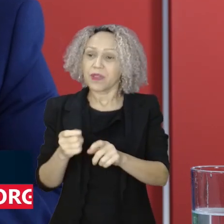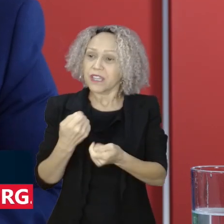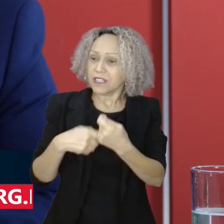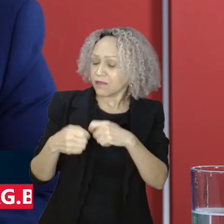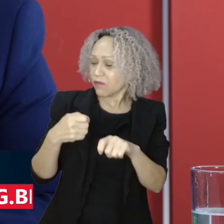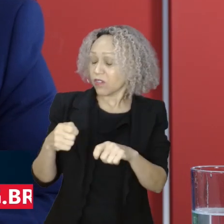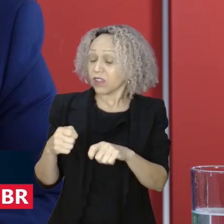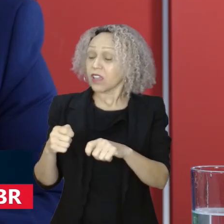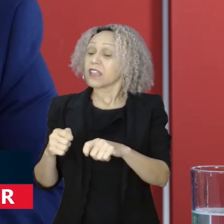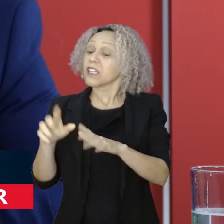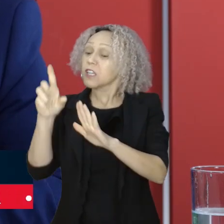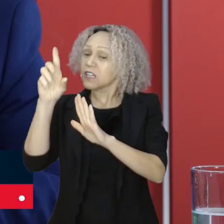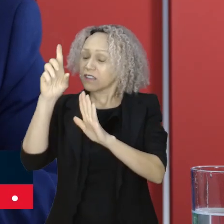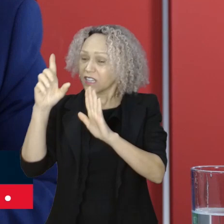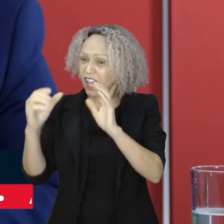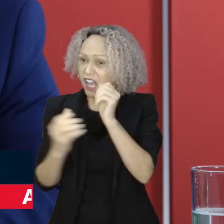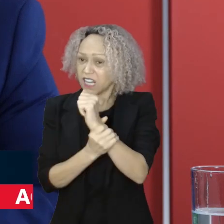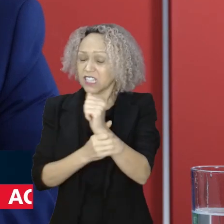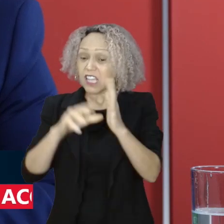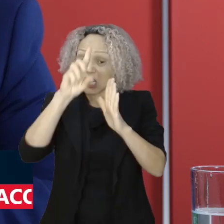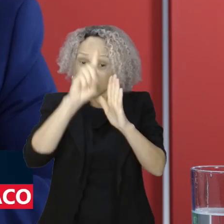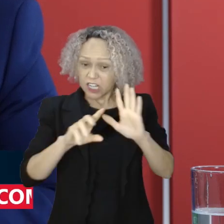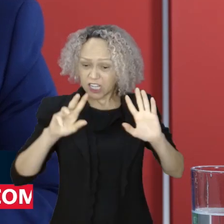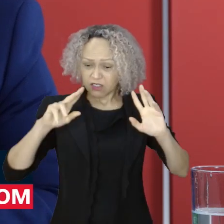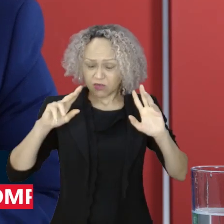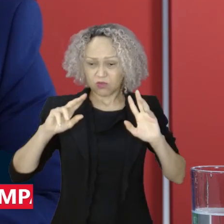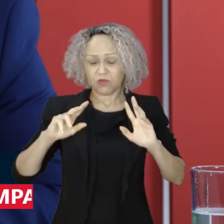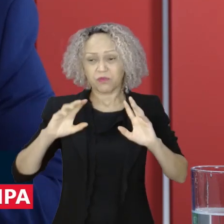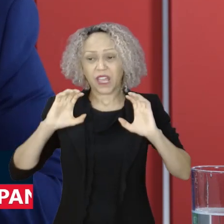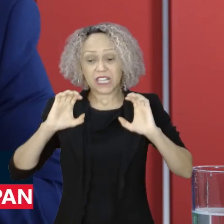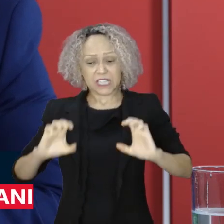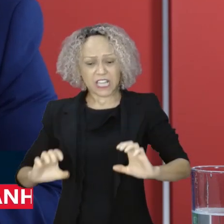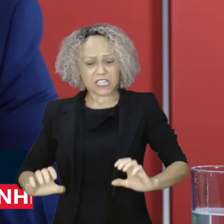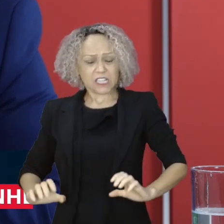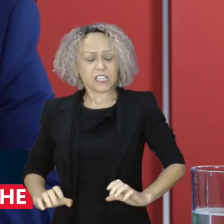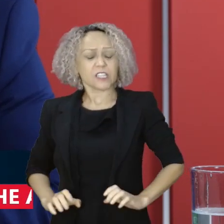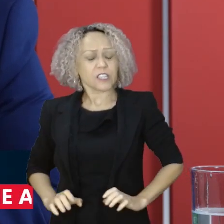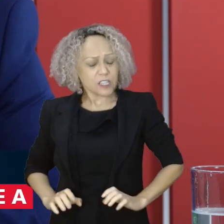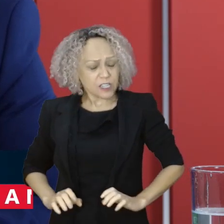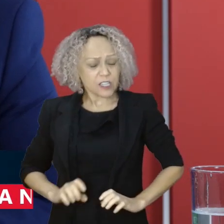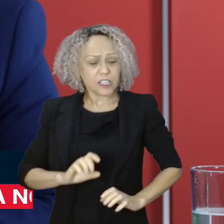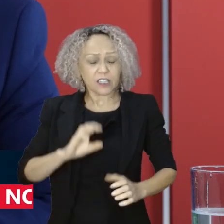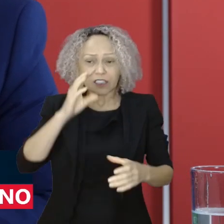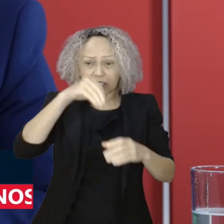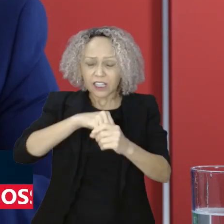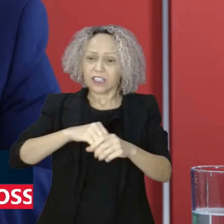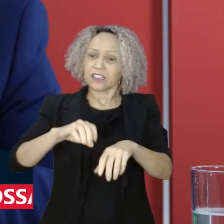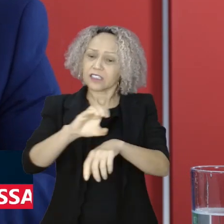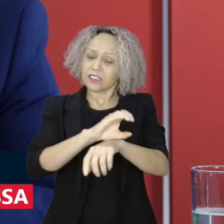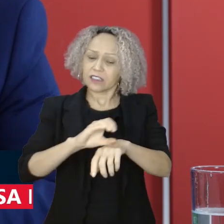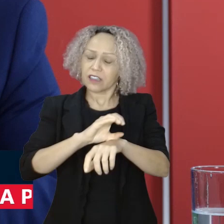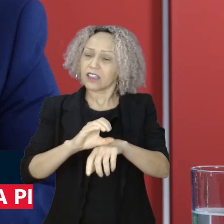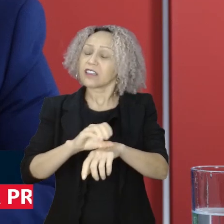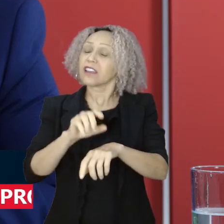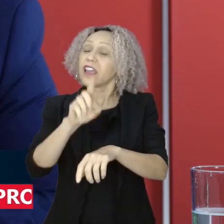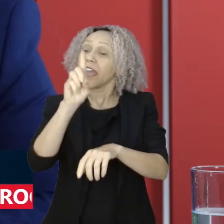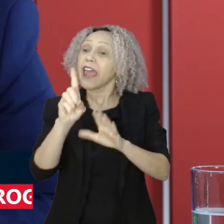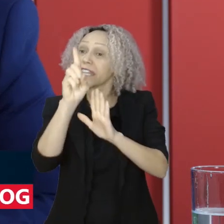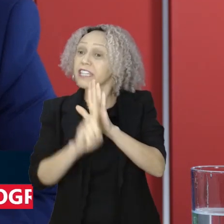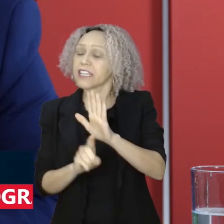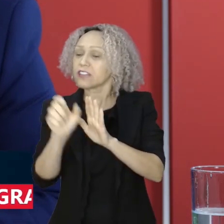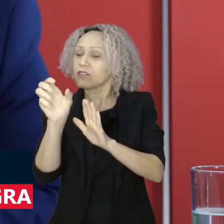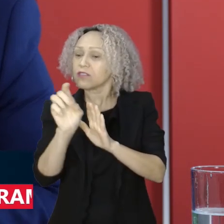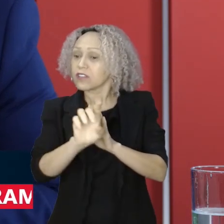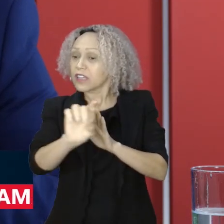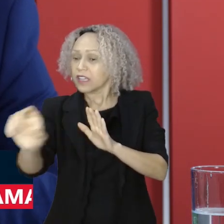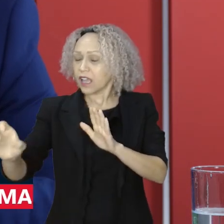de cidadania fundamental, está inscrito na Constituição brasileira, é direito de cada cidadão brasileiro a fruição e a produção